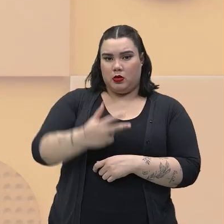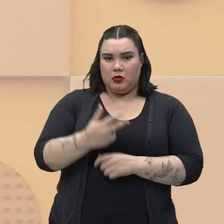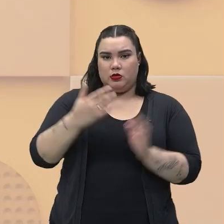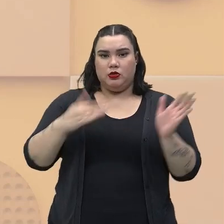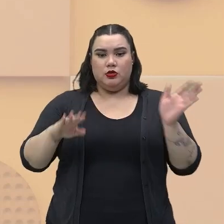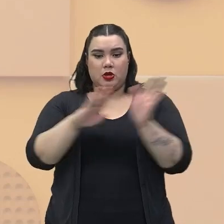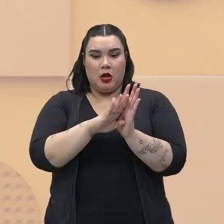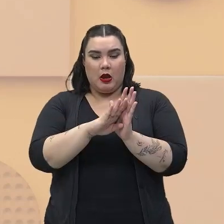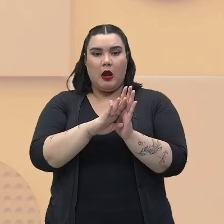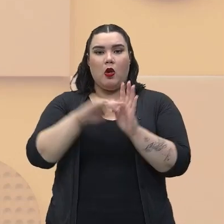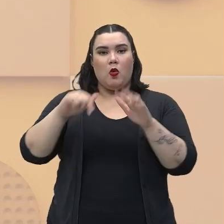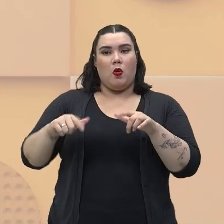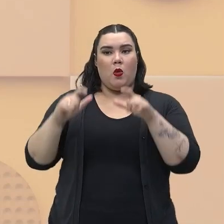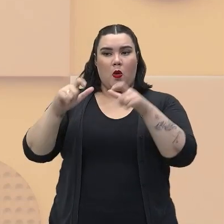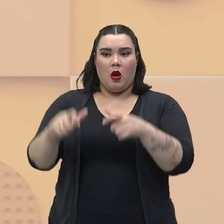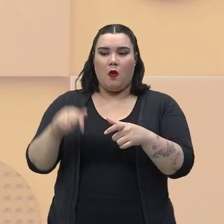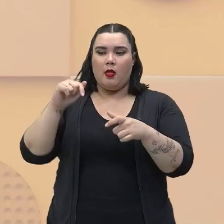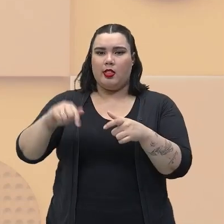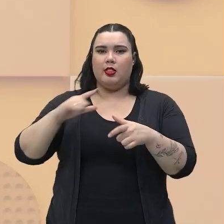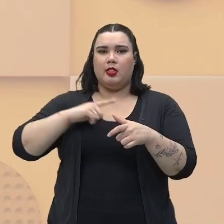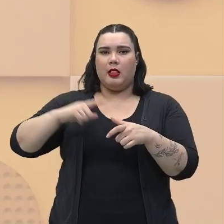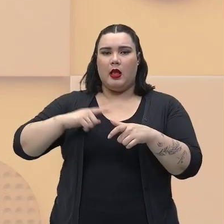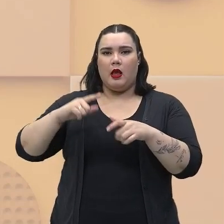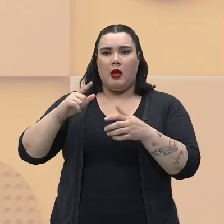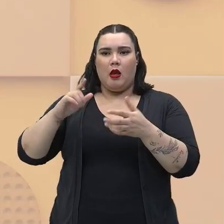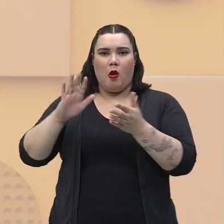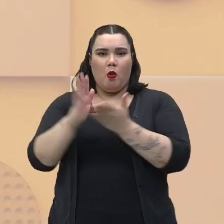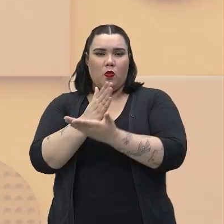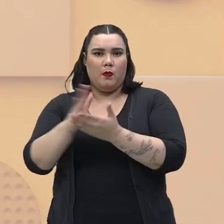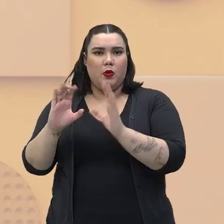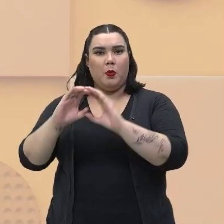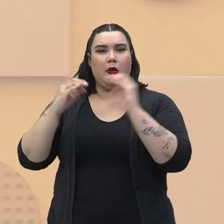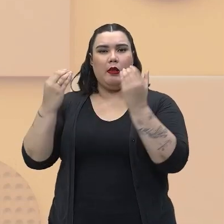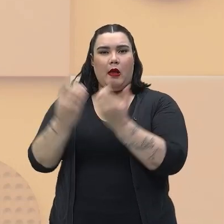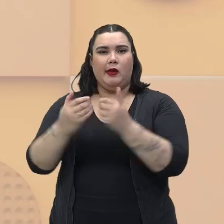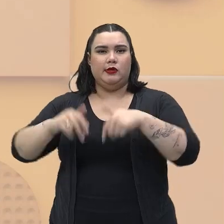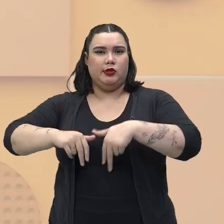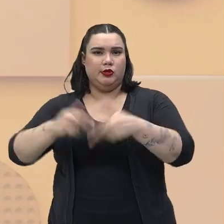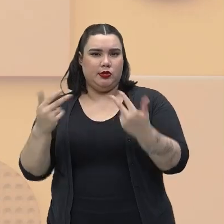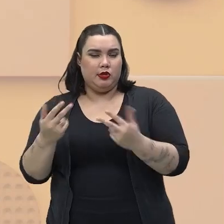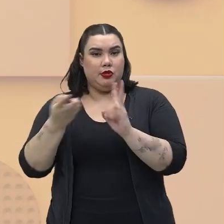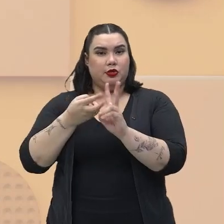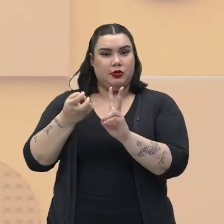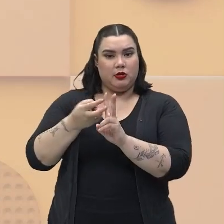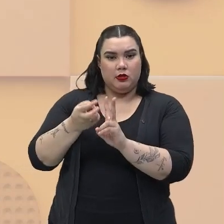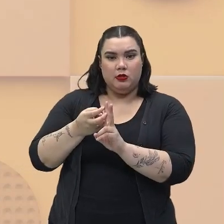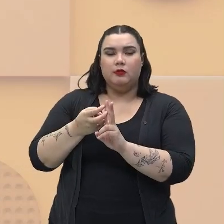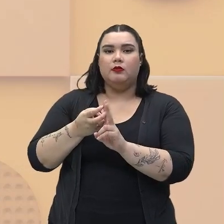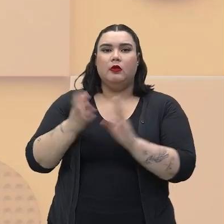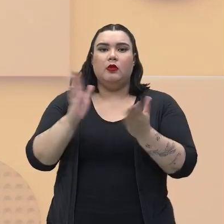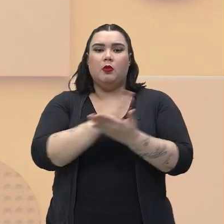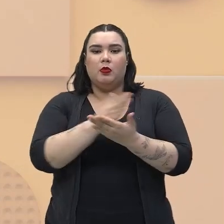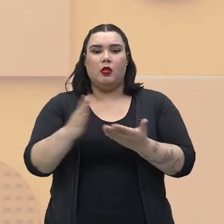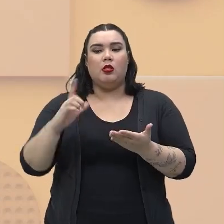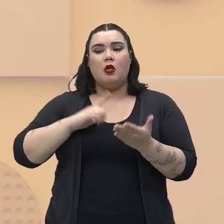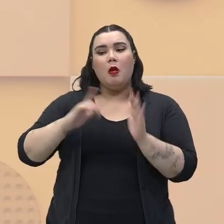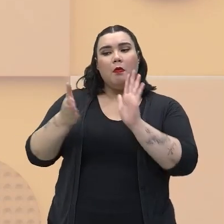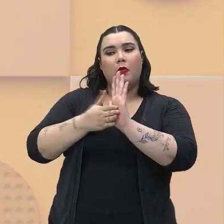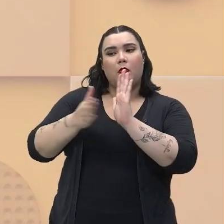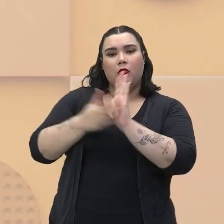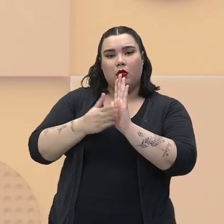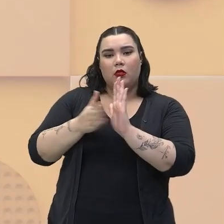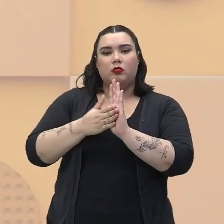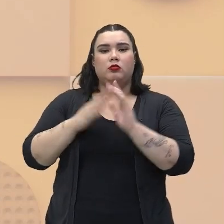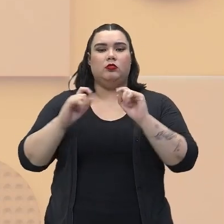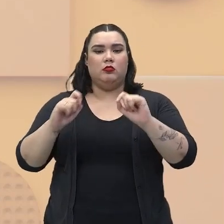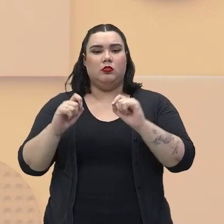eram ocupadas por algumas etnias, não é o que acontecia? Alguns tinham a proposta de fazer o processo de descimentos,